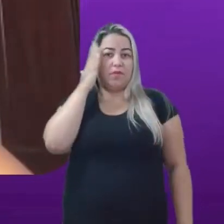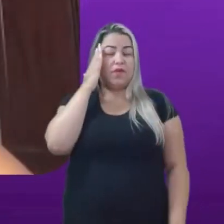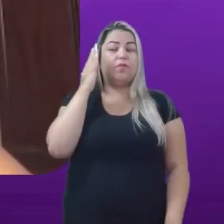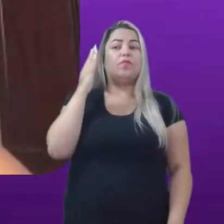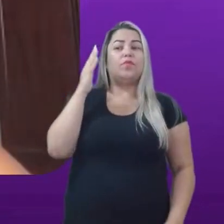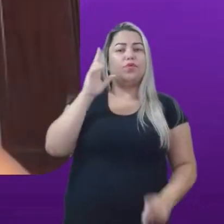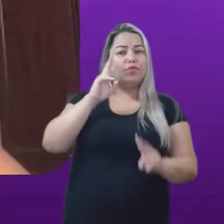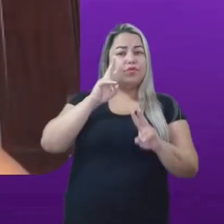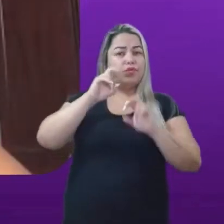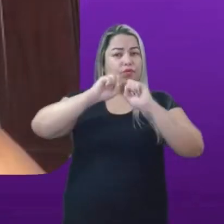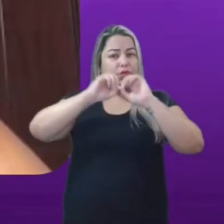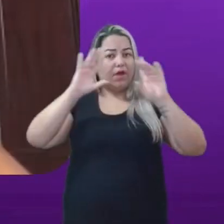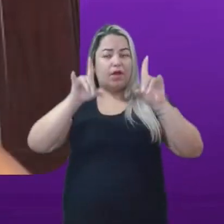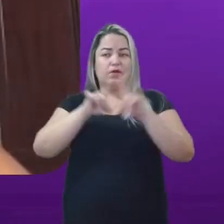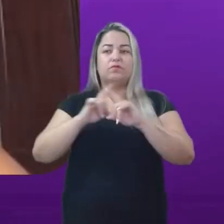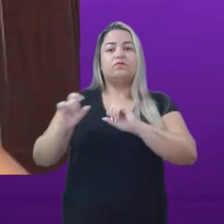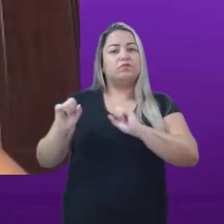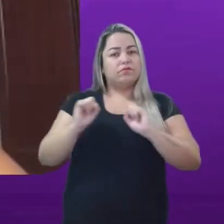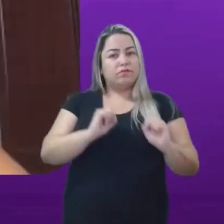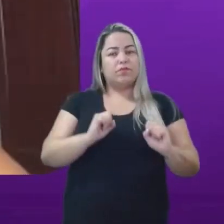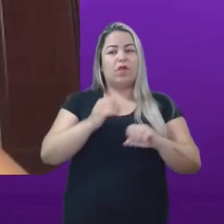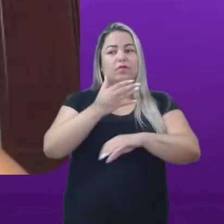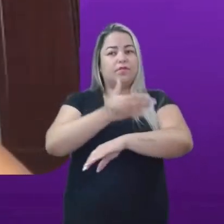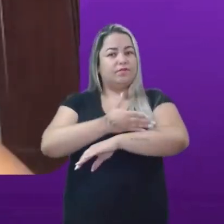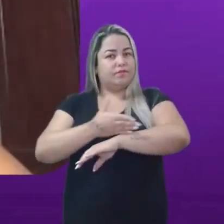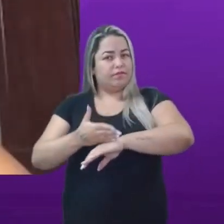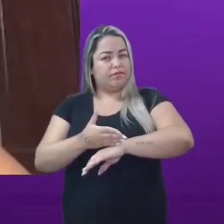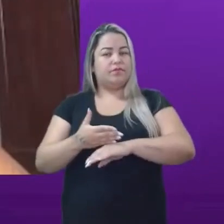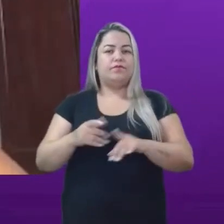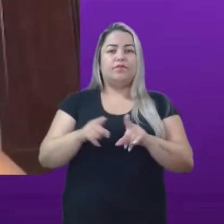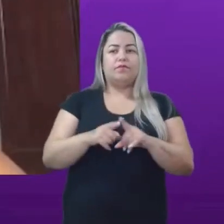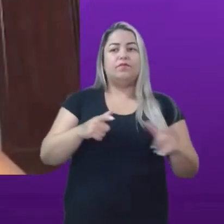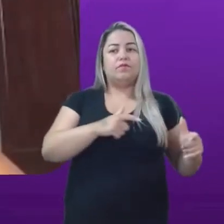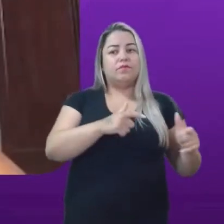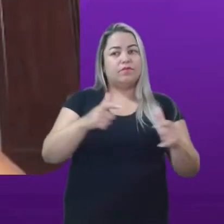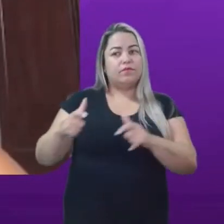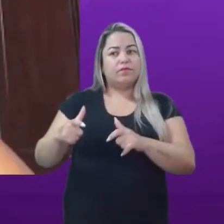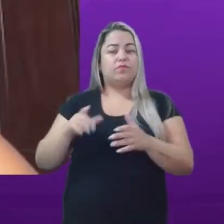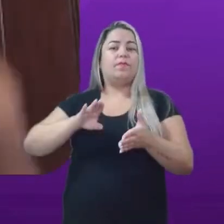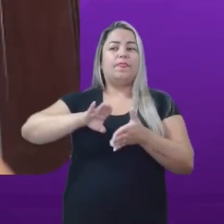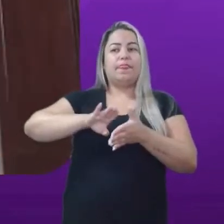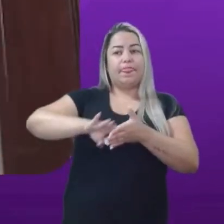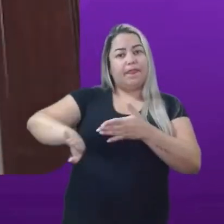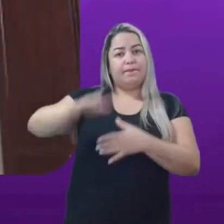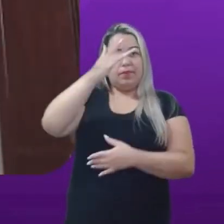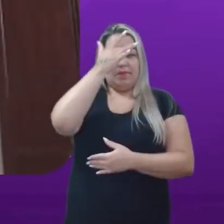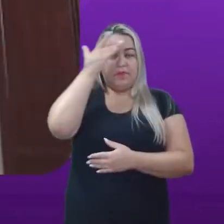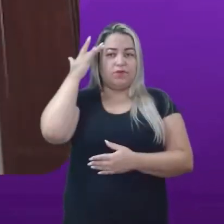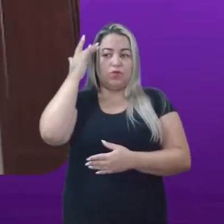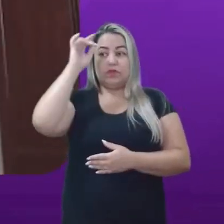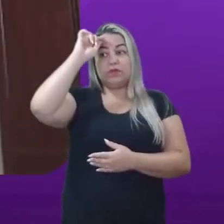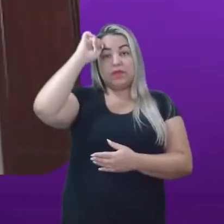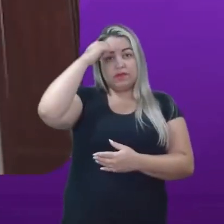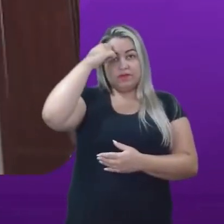visível os espaços de poder que estão embranquecidos e também os espaços de exclusão que estão a maioria das pessoas